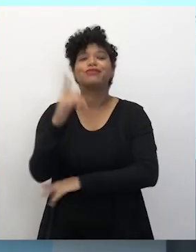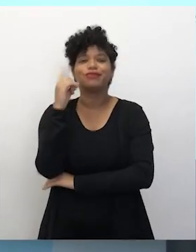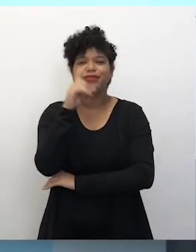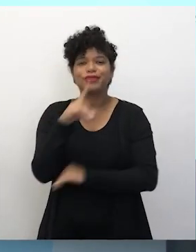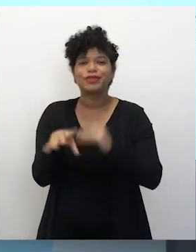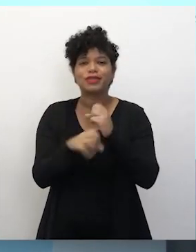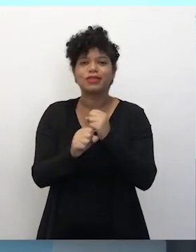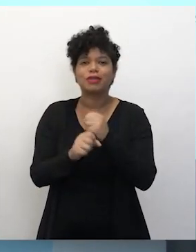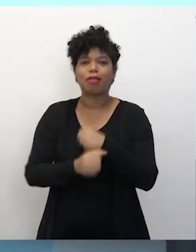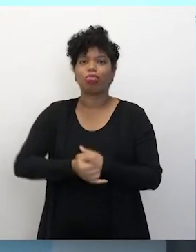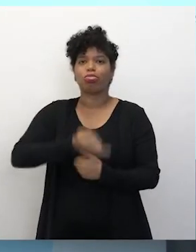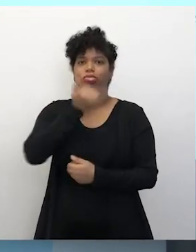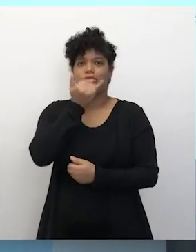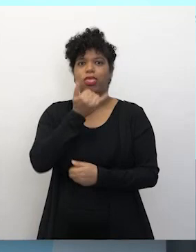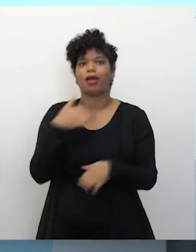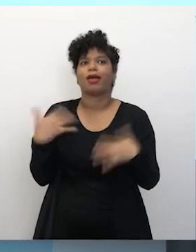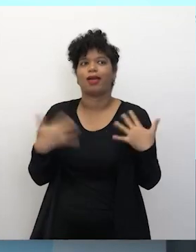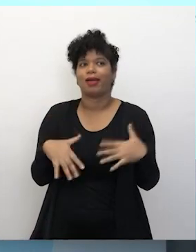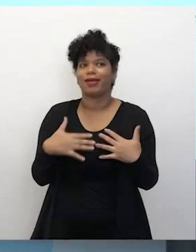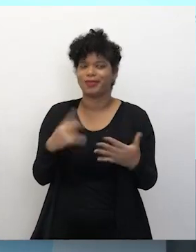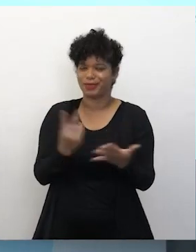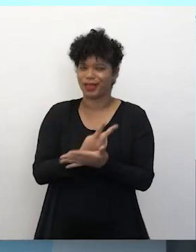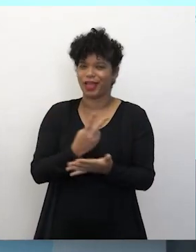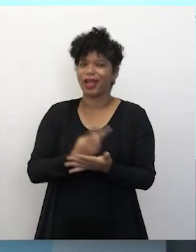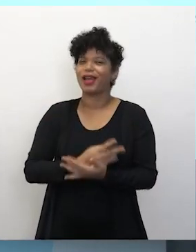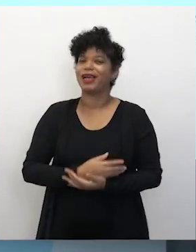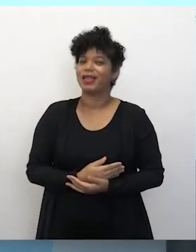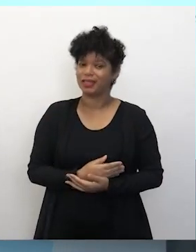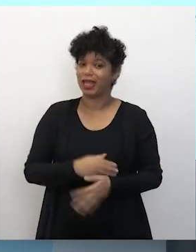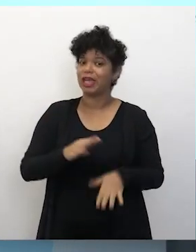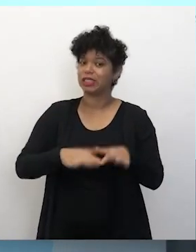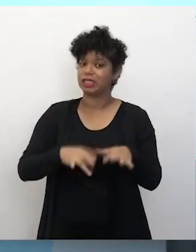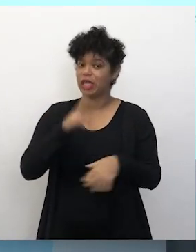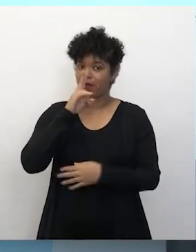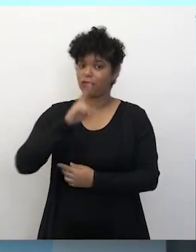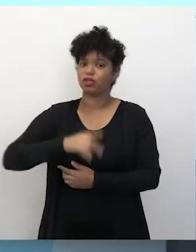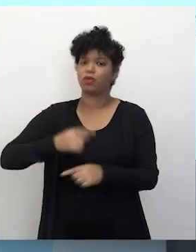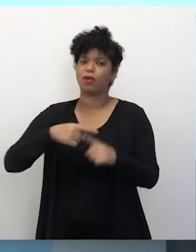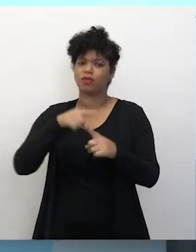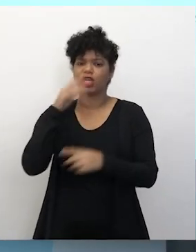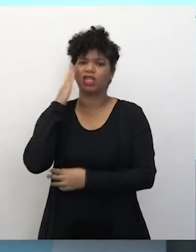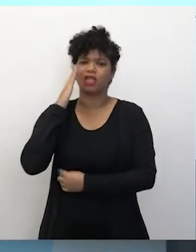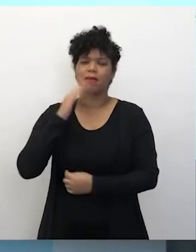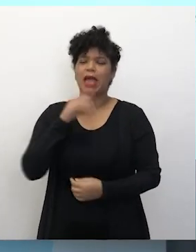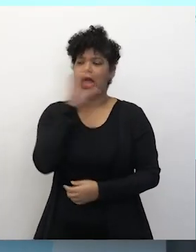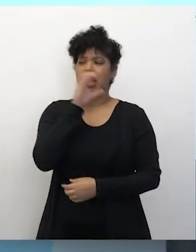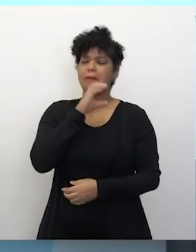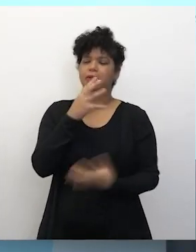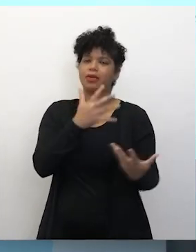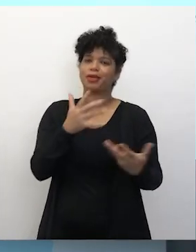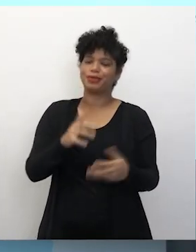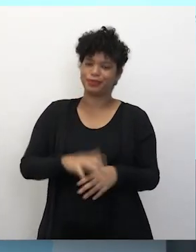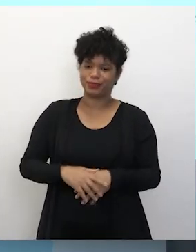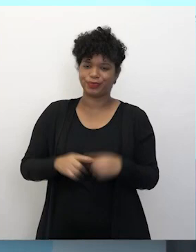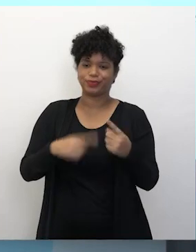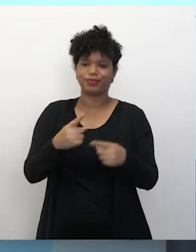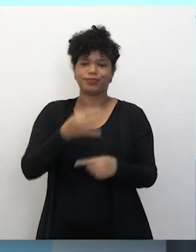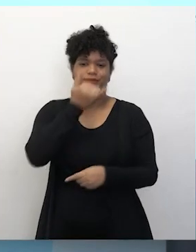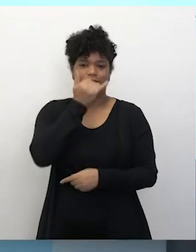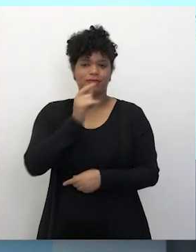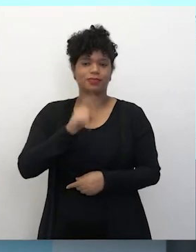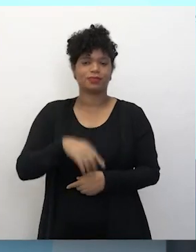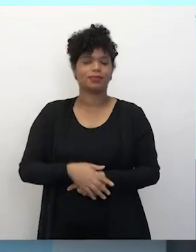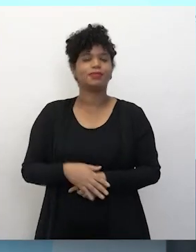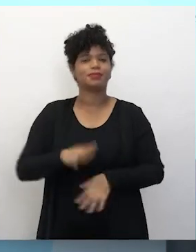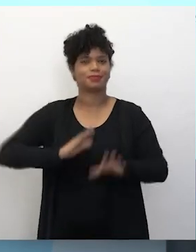cálculo, cometer aquele errinho. Às vezes até grosseiro, né? Porque você sabe, aí faz com pressa, faz correndo e acaba errando. Então tem que